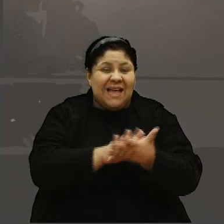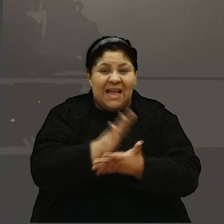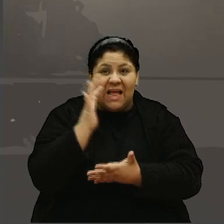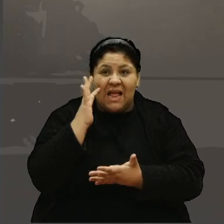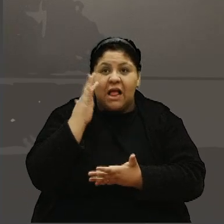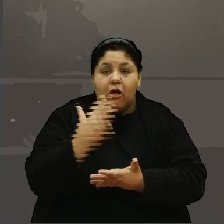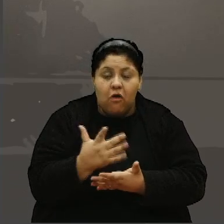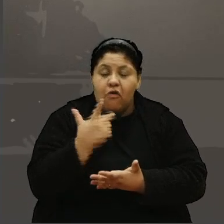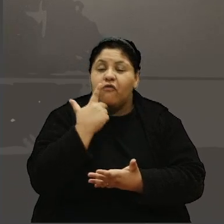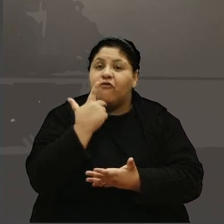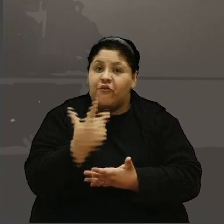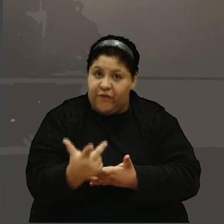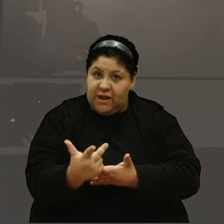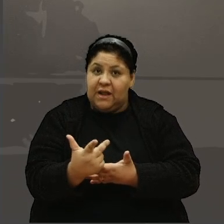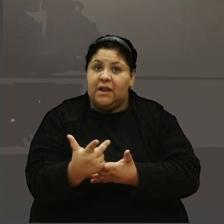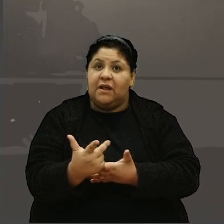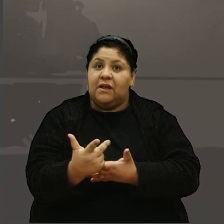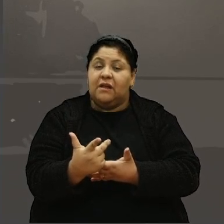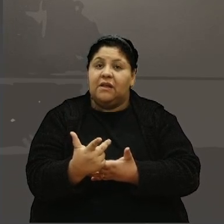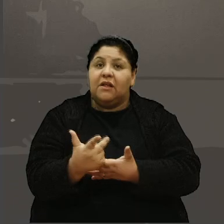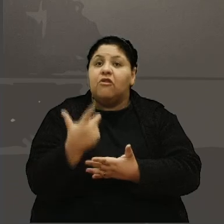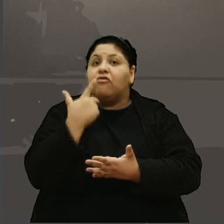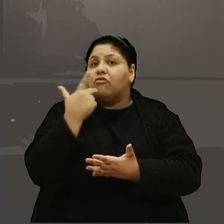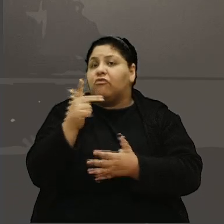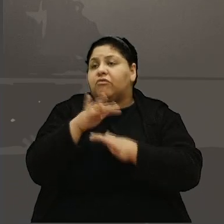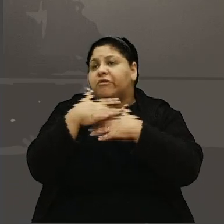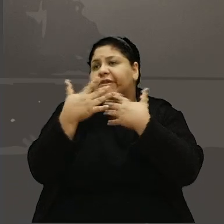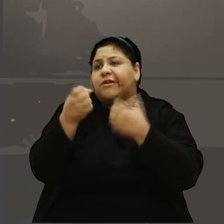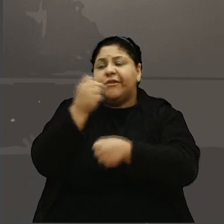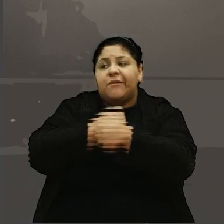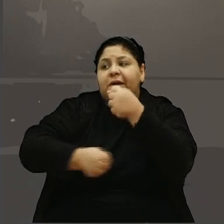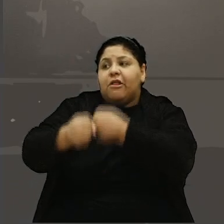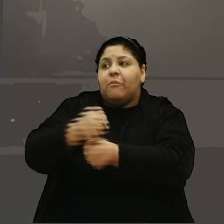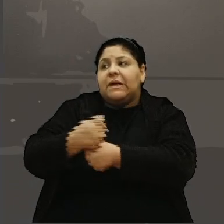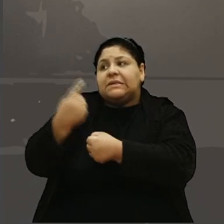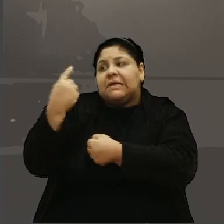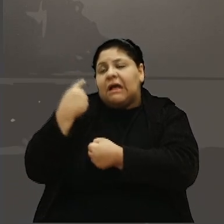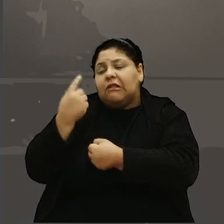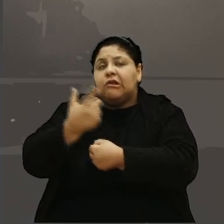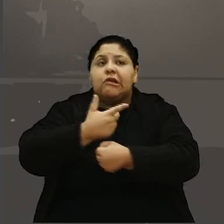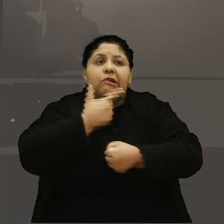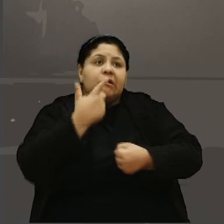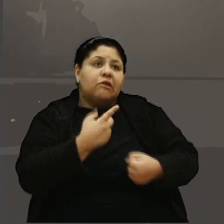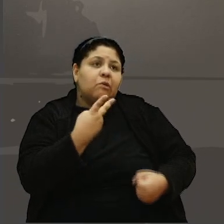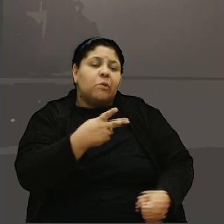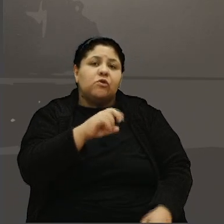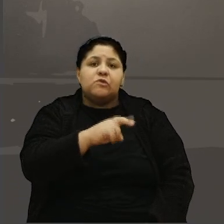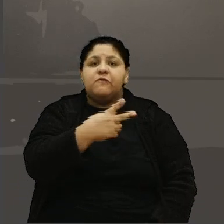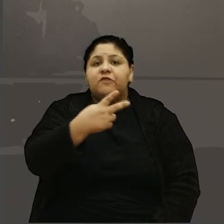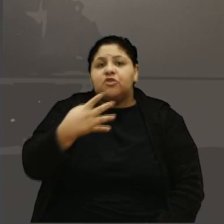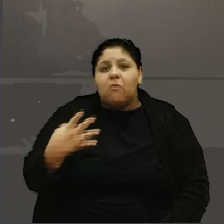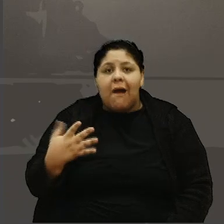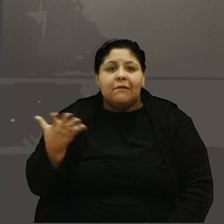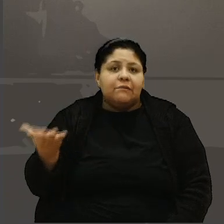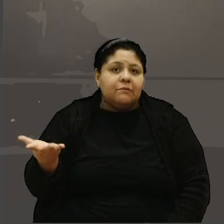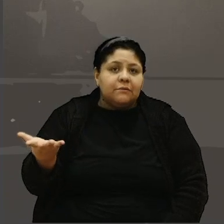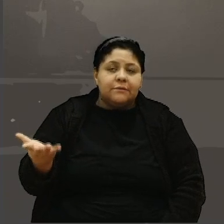Foi falado, como os servidores dizem, foi falado lá o ano passado, foi falado em 2024.